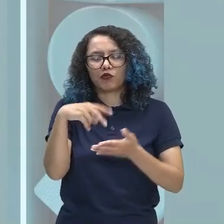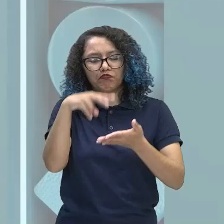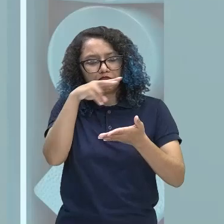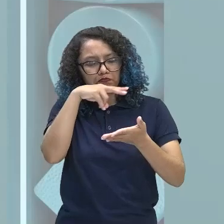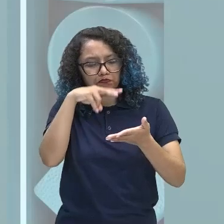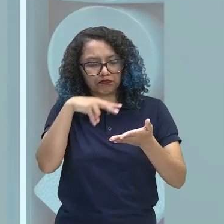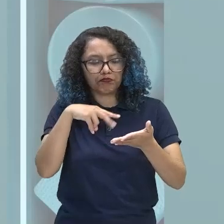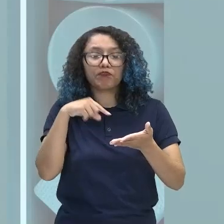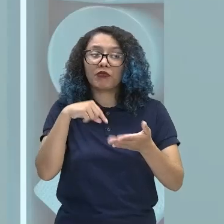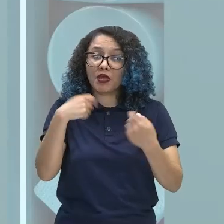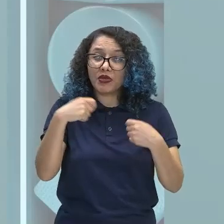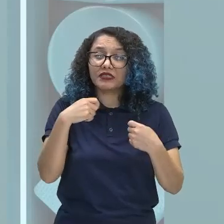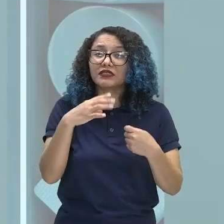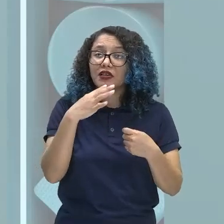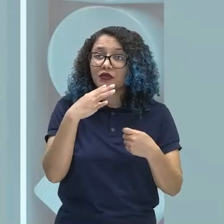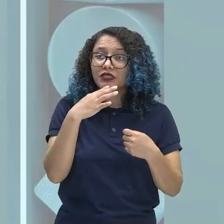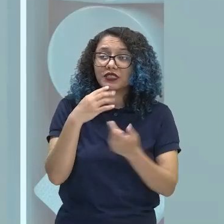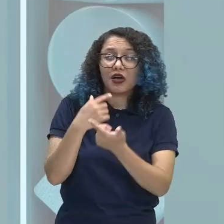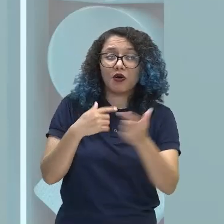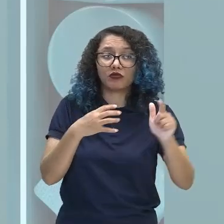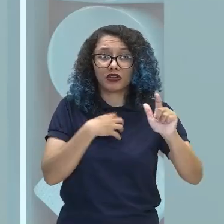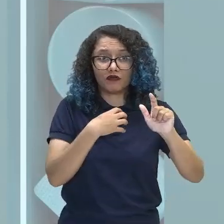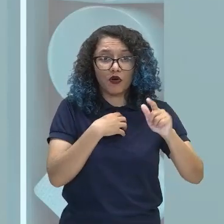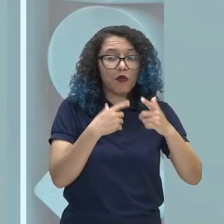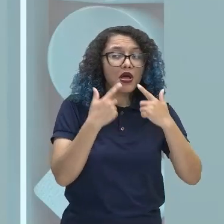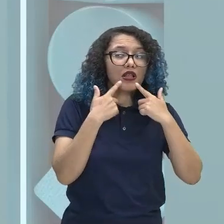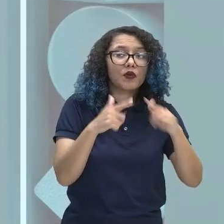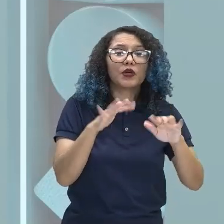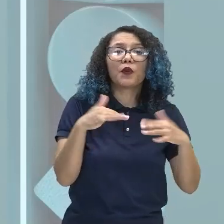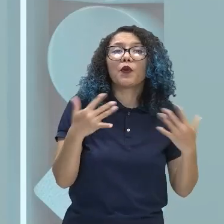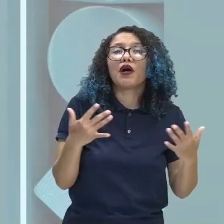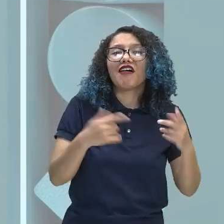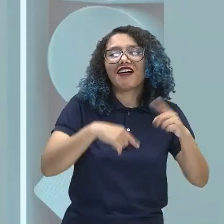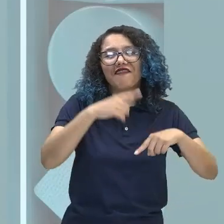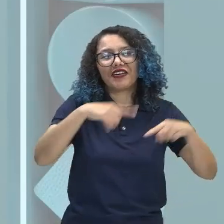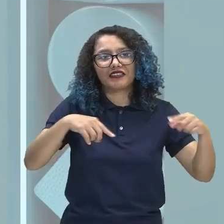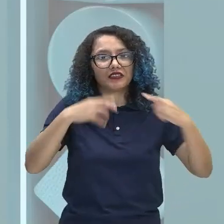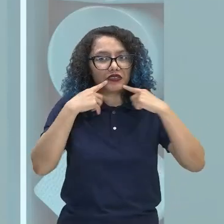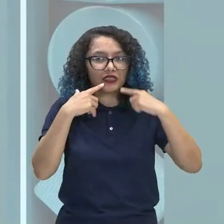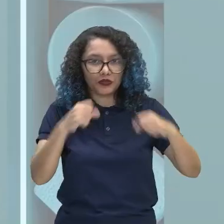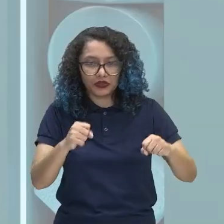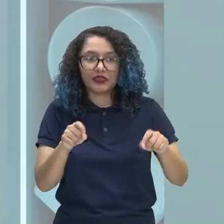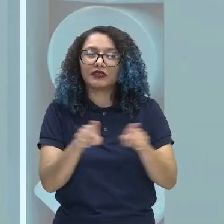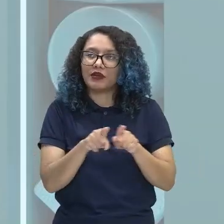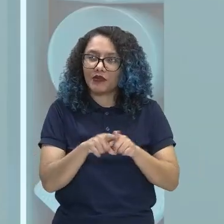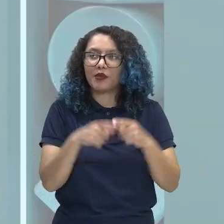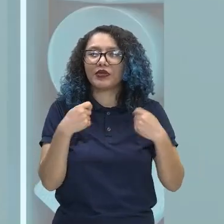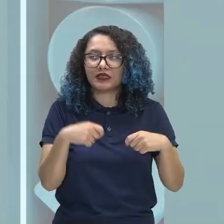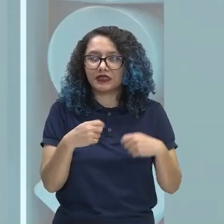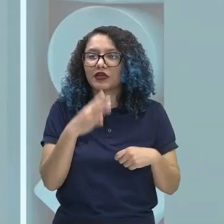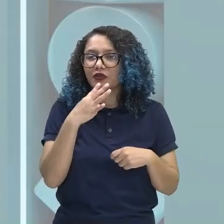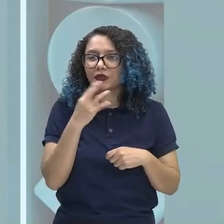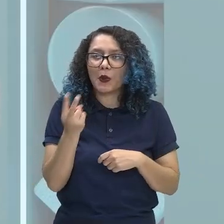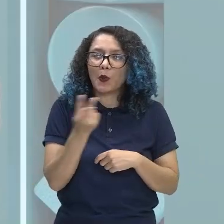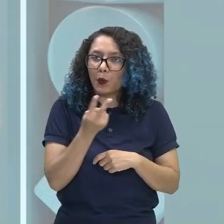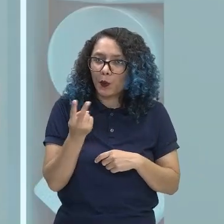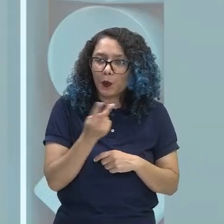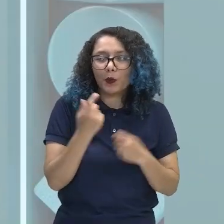precisa conhecer uma outra forma de linguagem, que no caso são as variações linguísticas, né, que vai